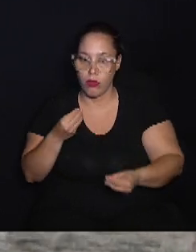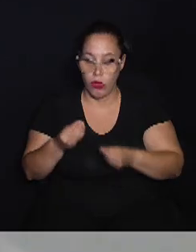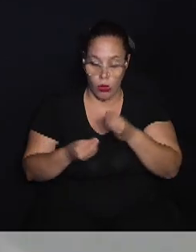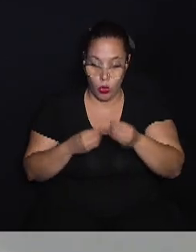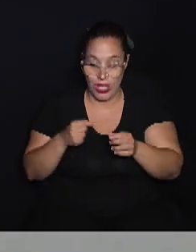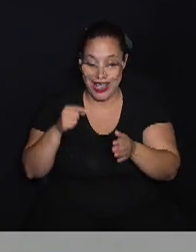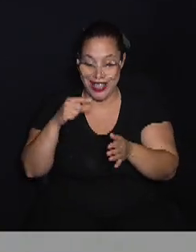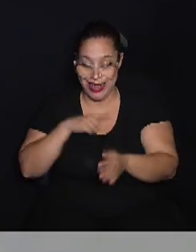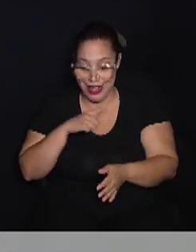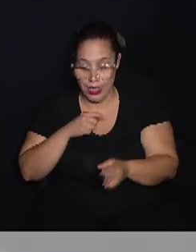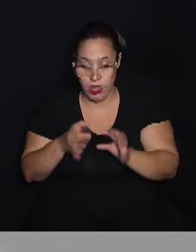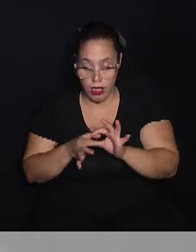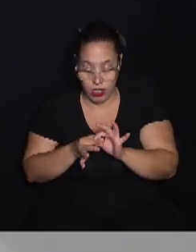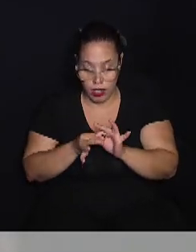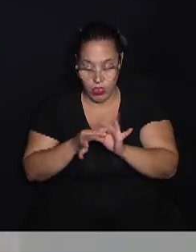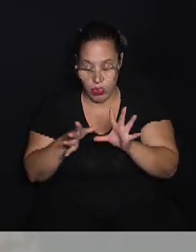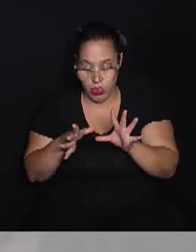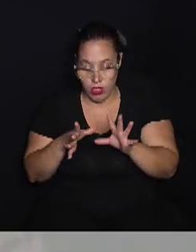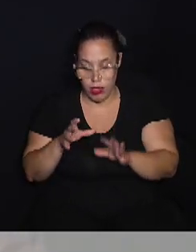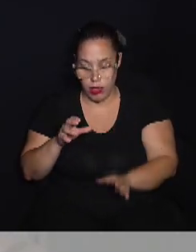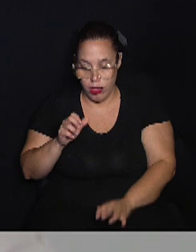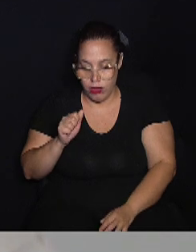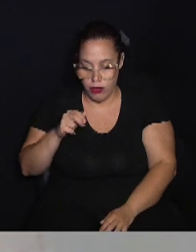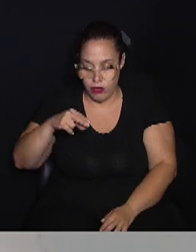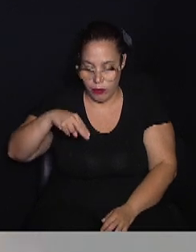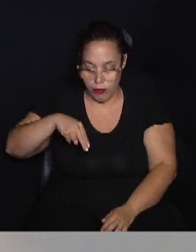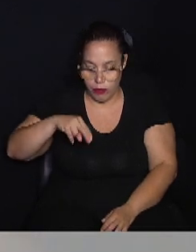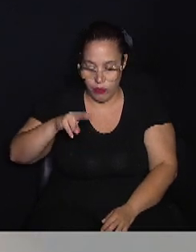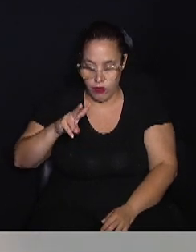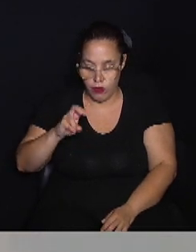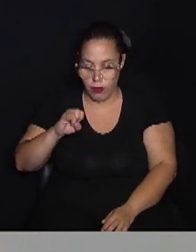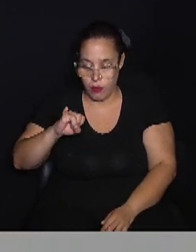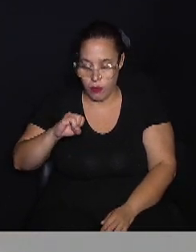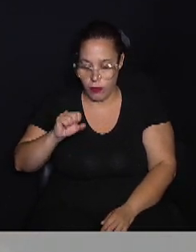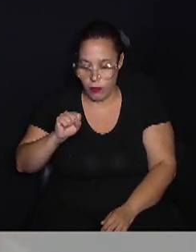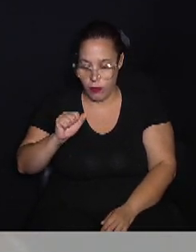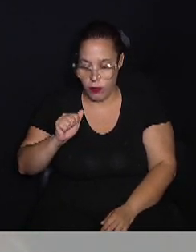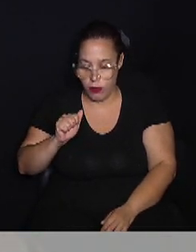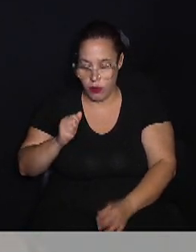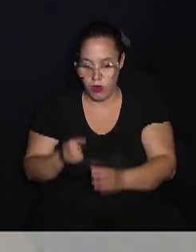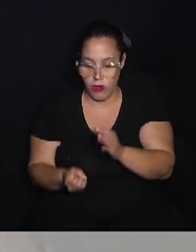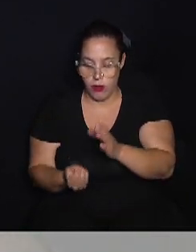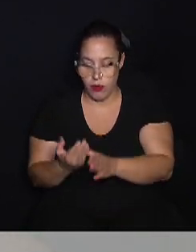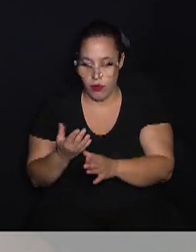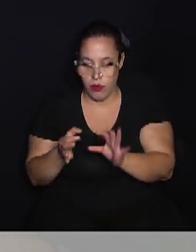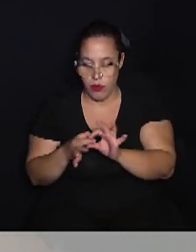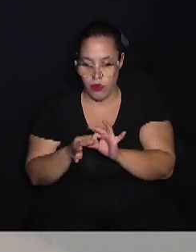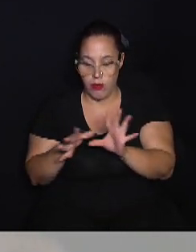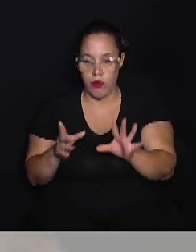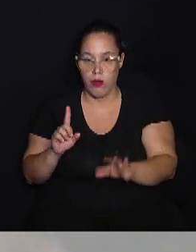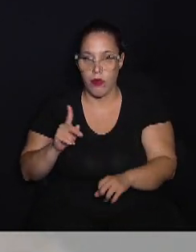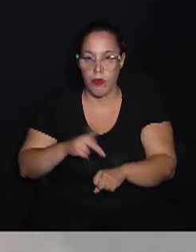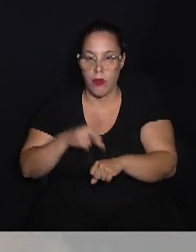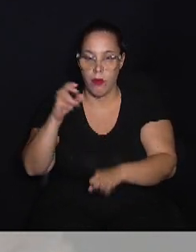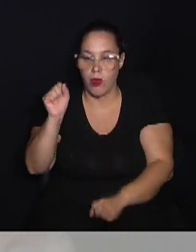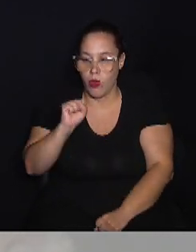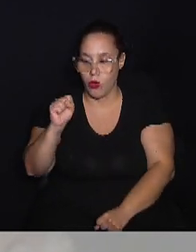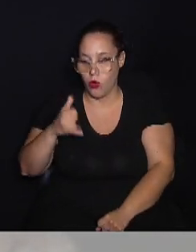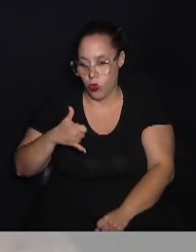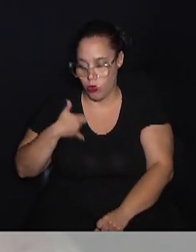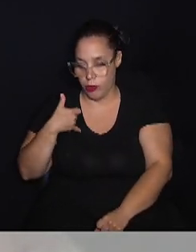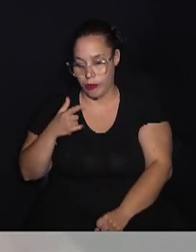é liberado tanto na Anvisa quanto até mesmo fora do país como substâncias para crianças após os